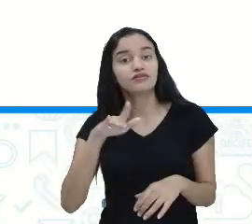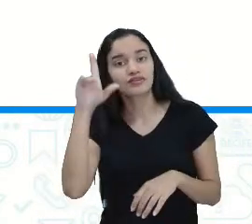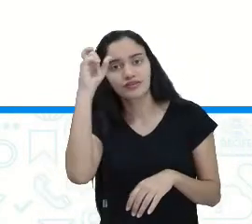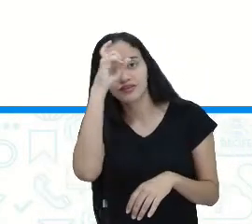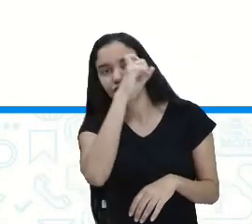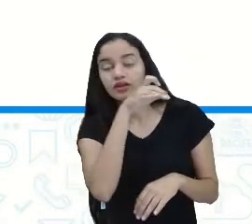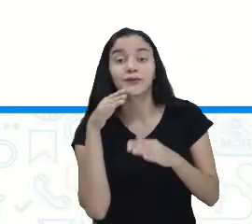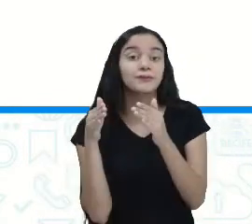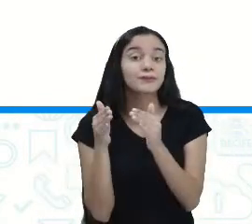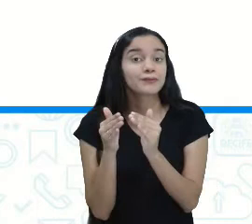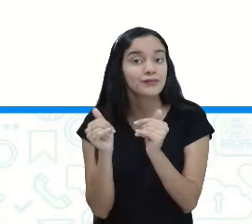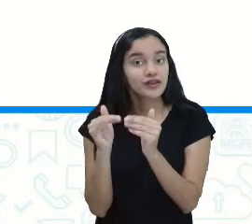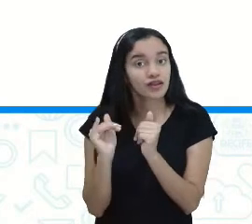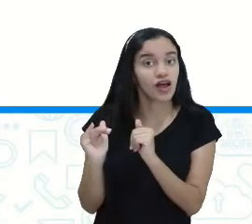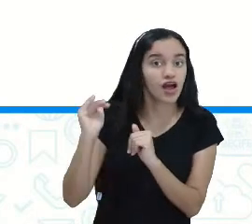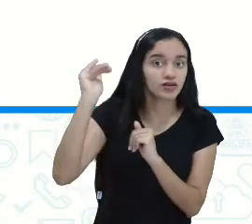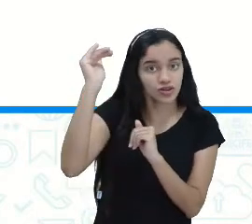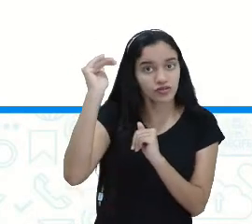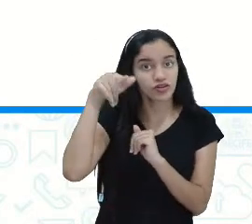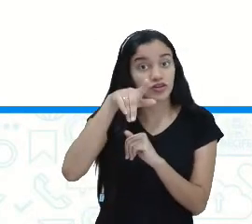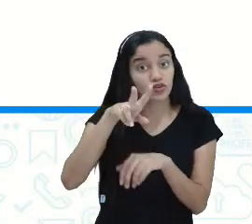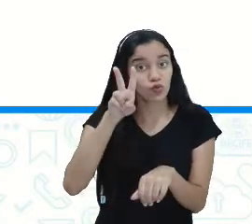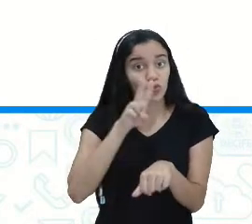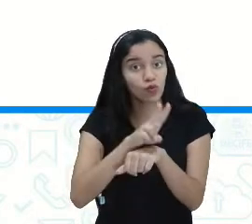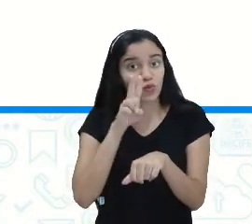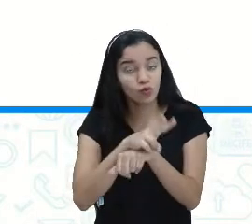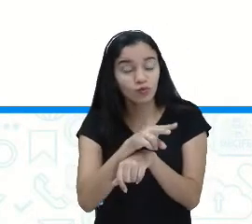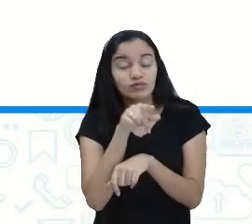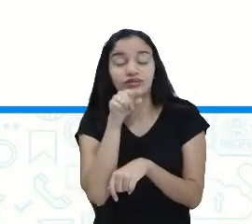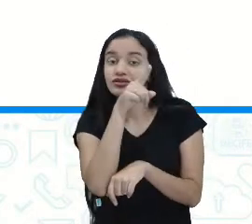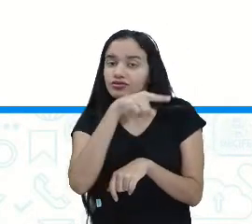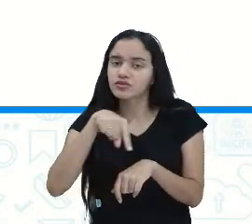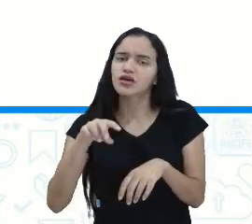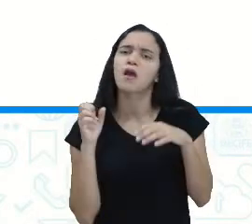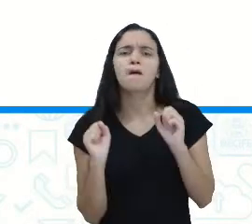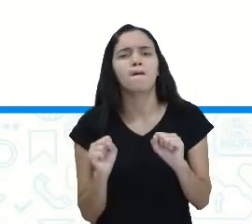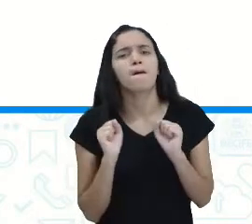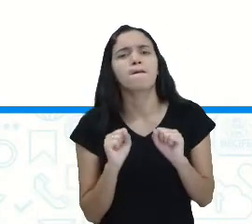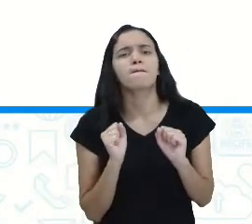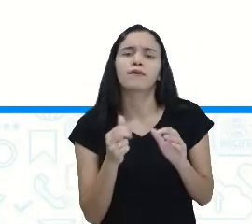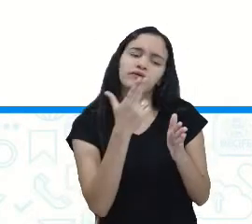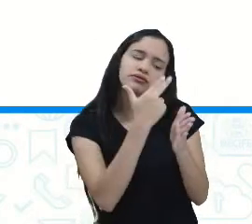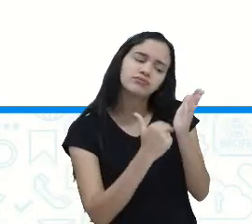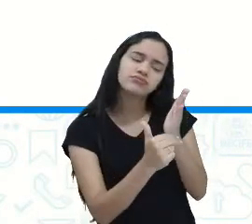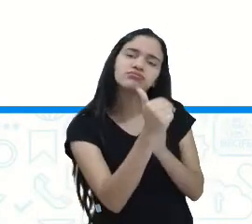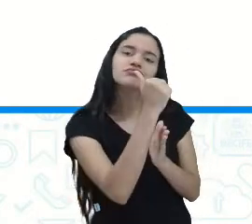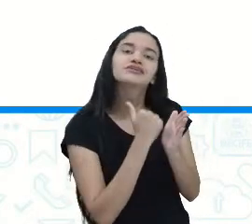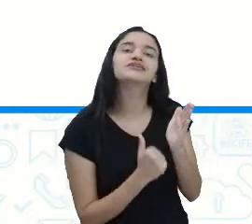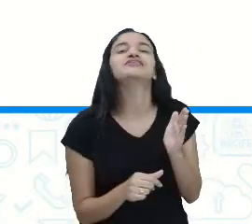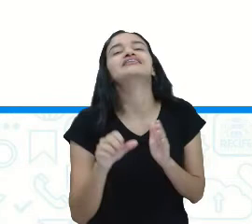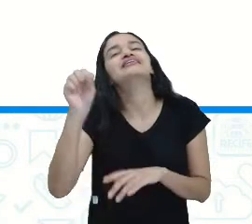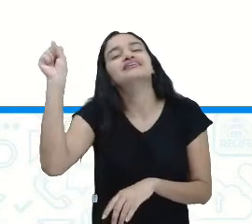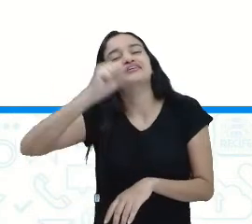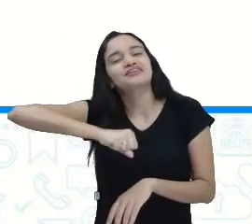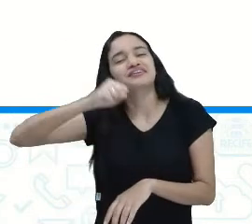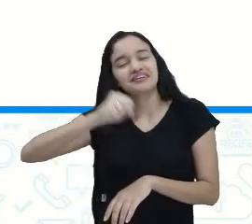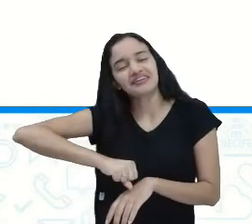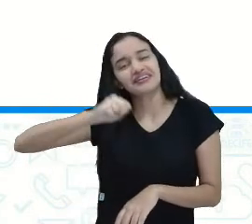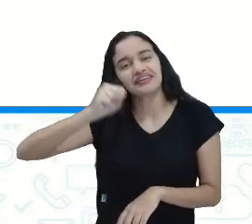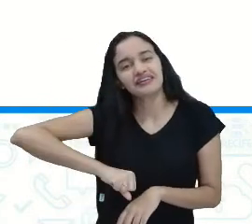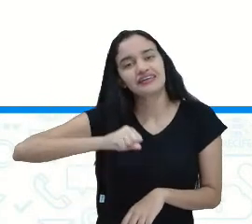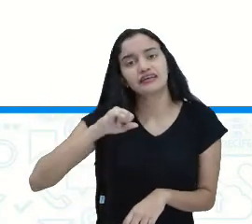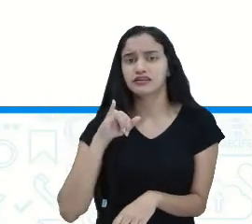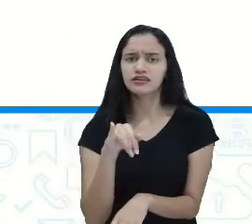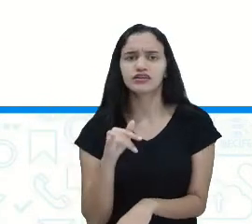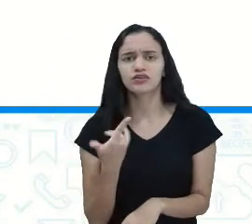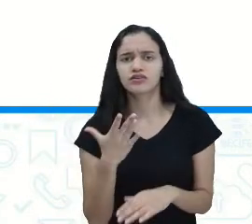você pede ajuda para o adulto que cuida de você. E pode também fazer o desenho, né, professora? Isso mesmo. Se não tiver ninguém